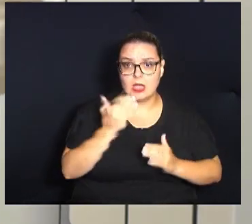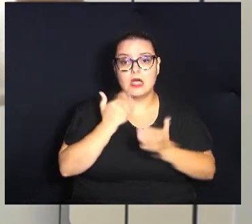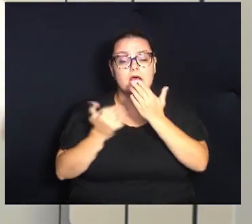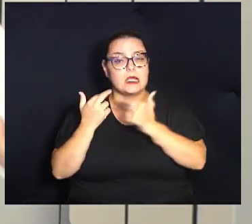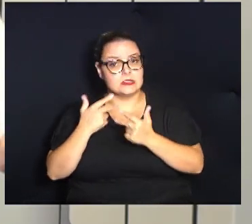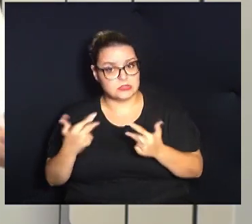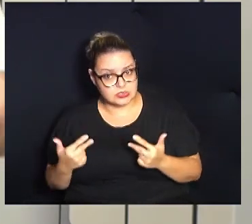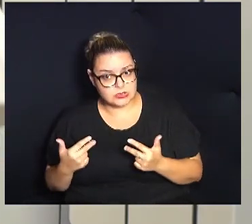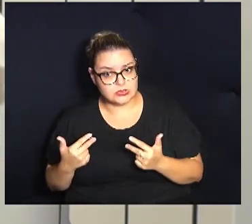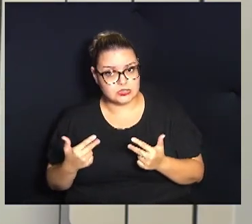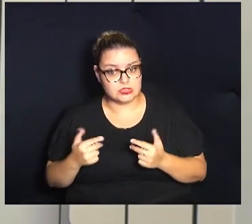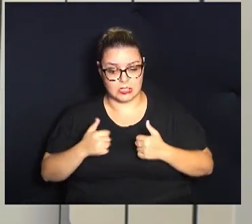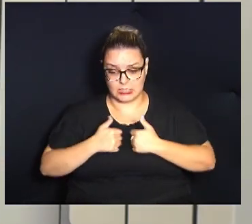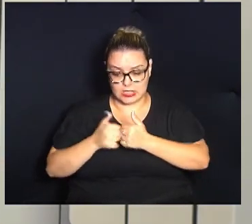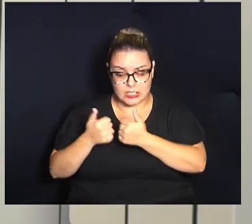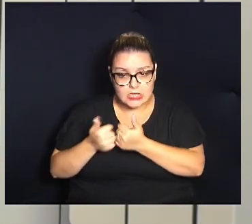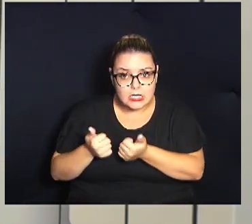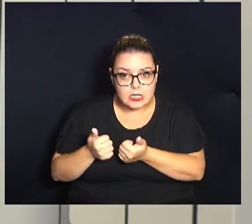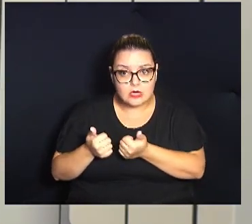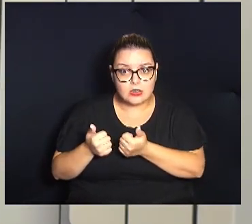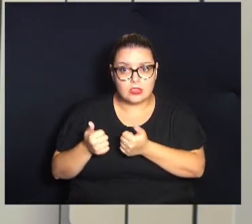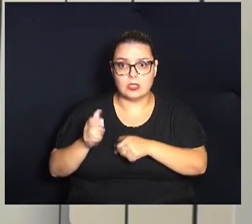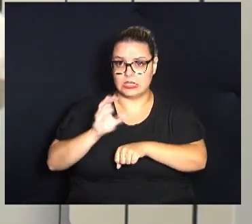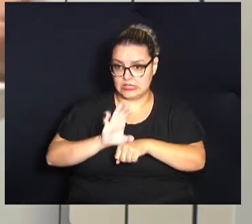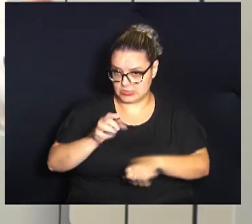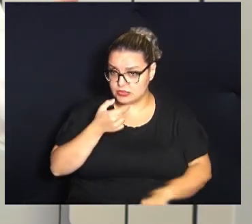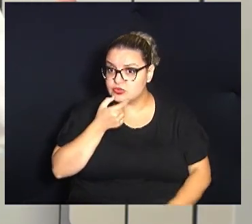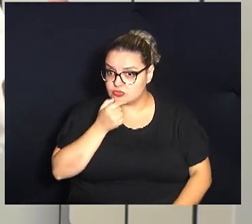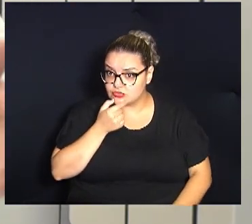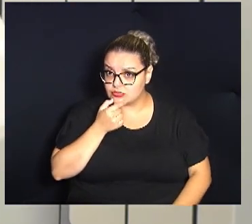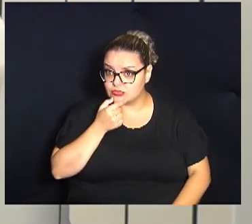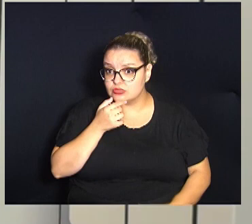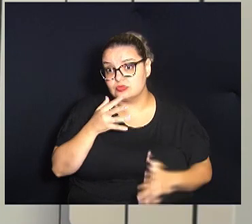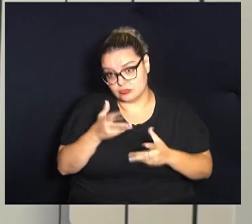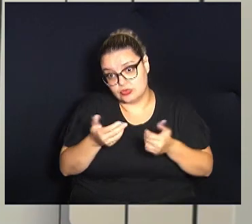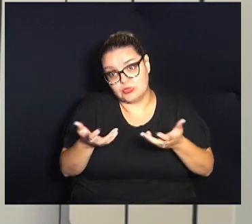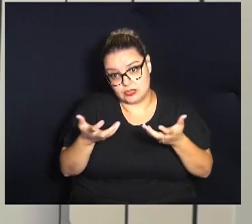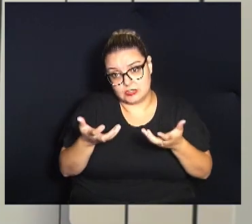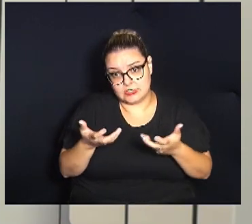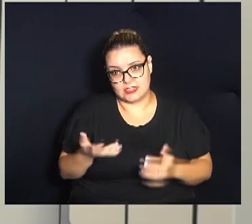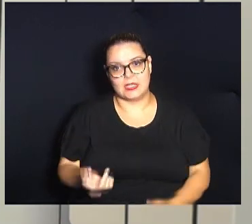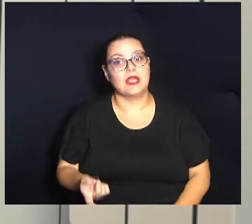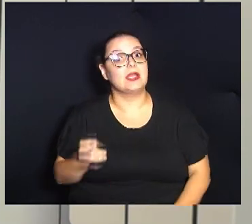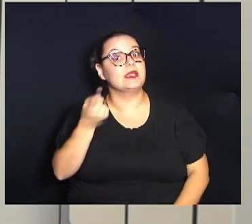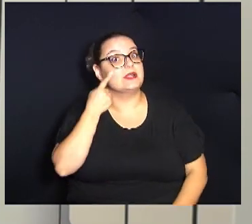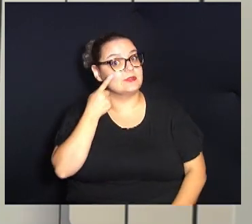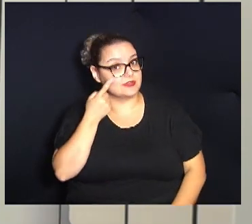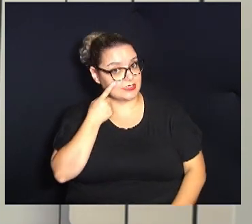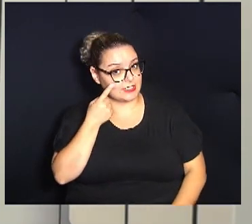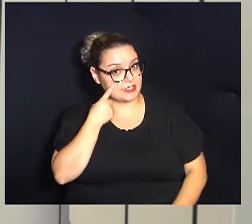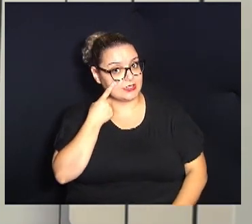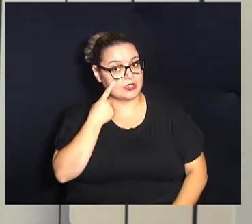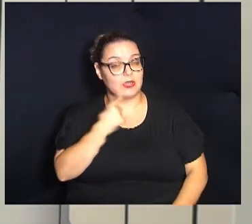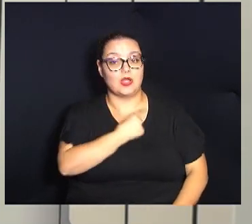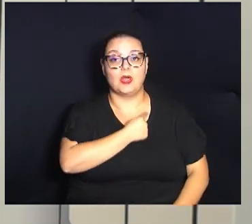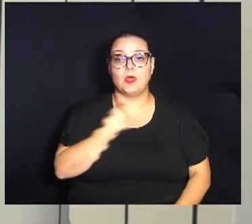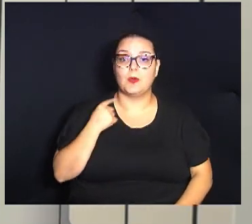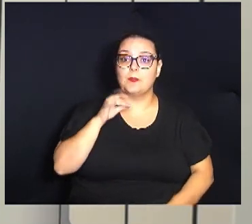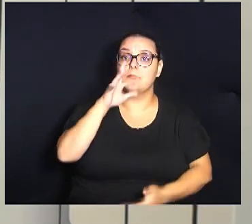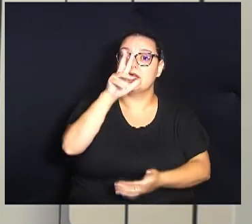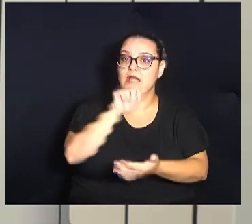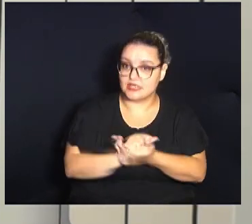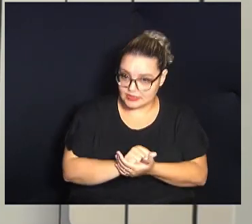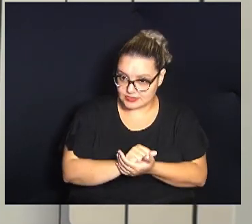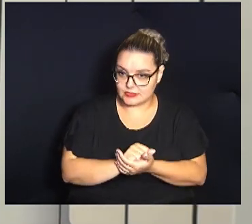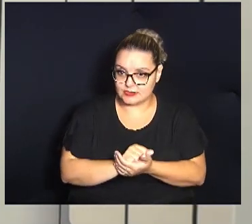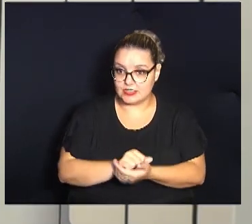alimentação, transporte e curso de inglês? Todo mundo quer, né? Então fique atento com o prazo de inscrição